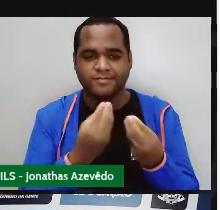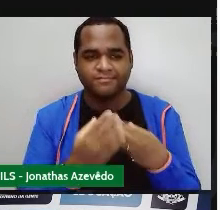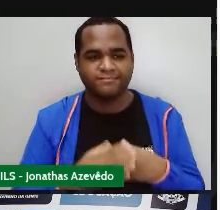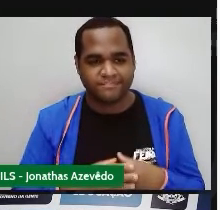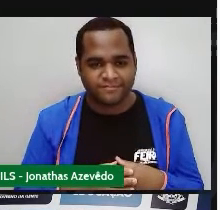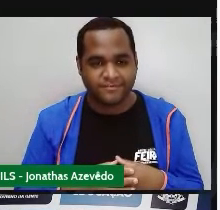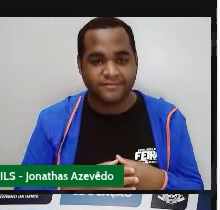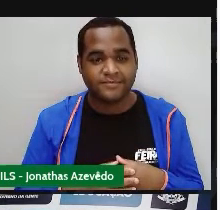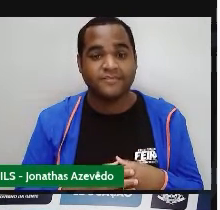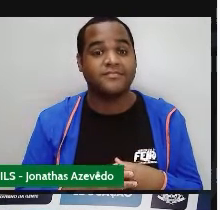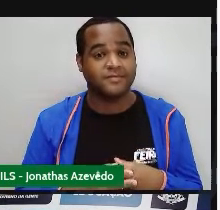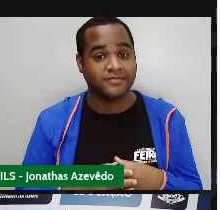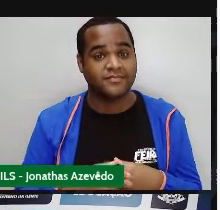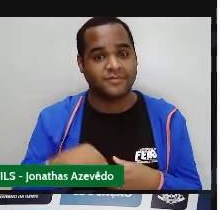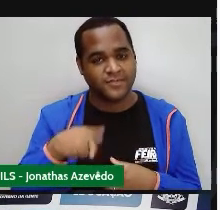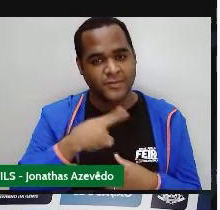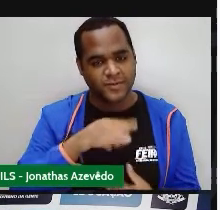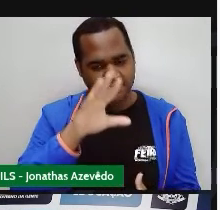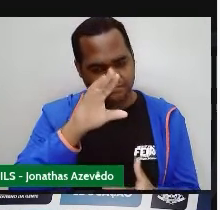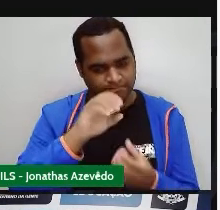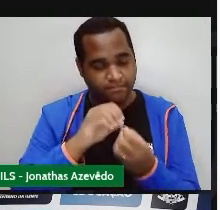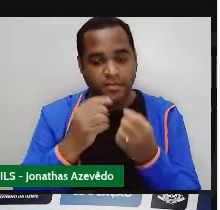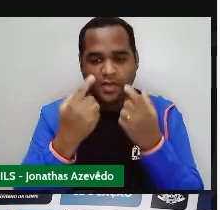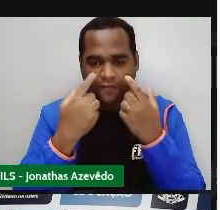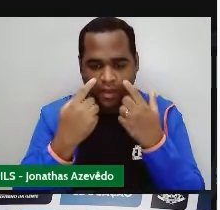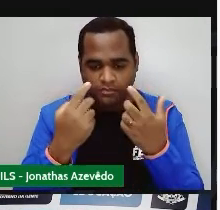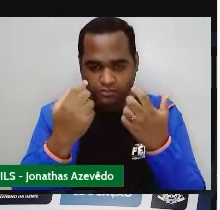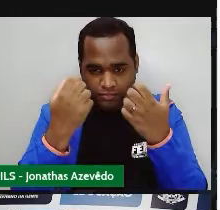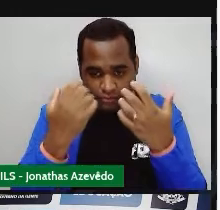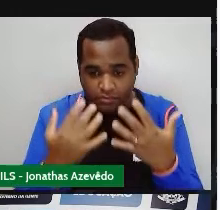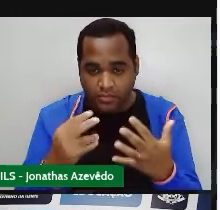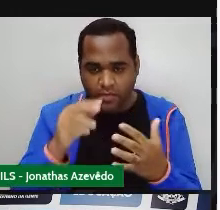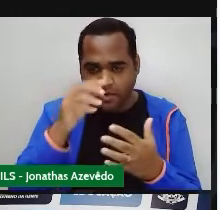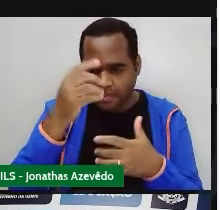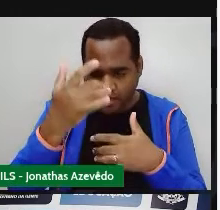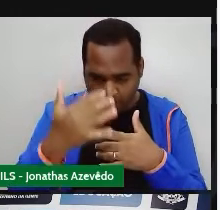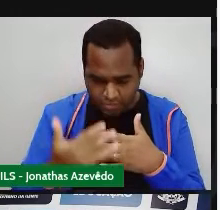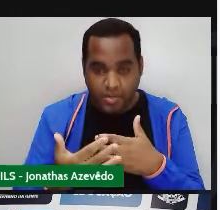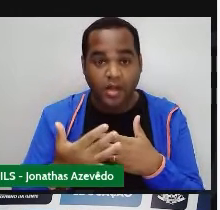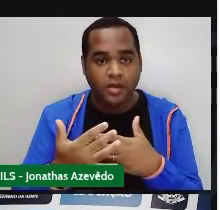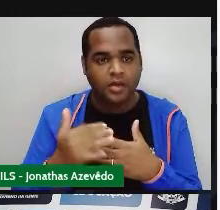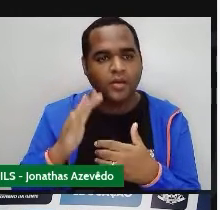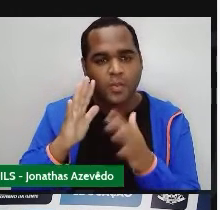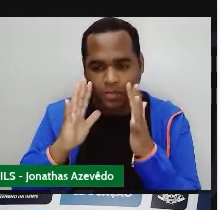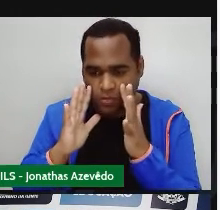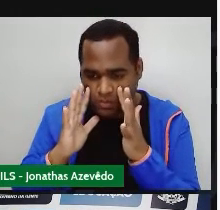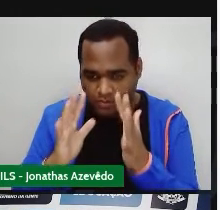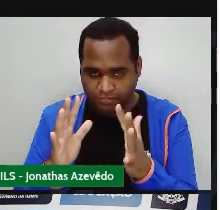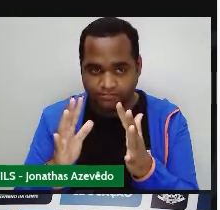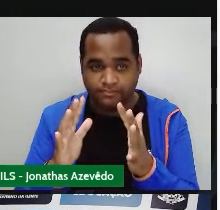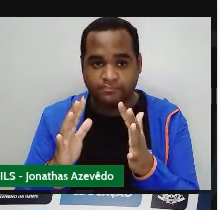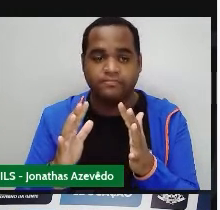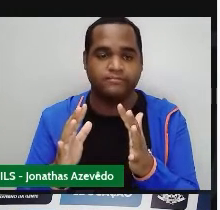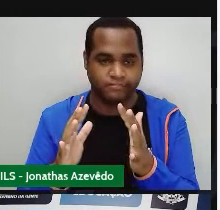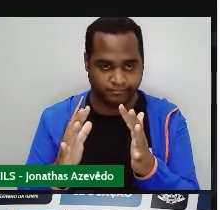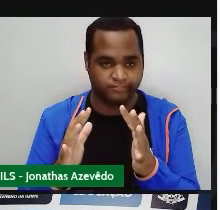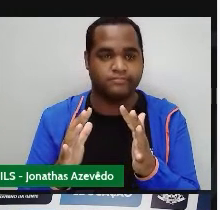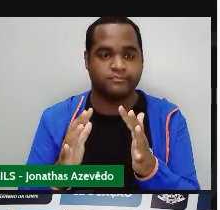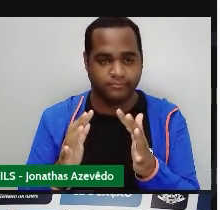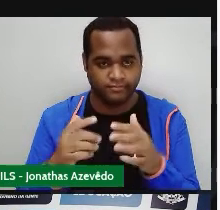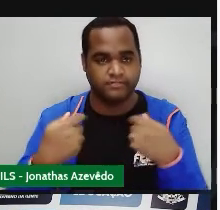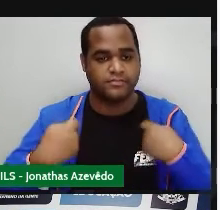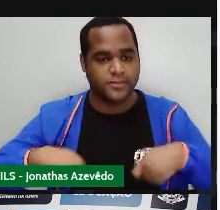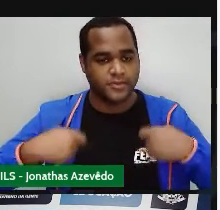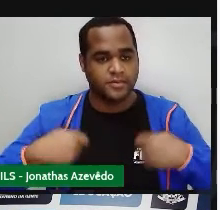a gente precisa ler o problema com atenção depois que a gente faz essa leitura com atenção o que é